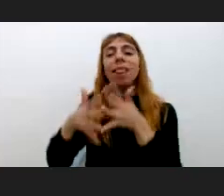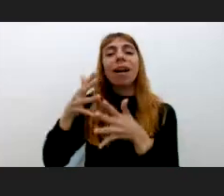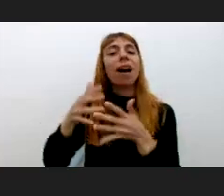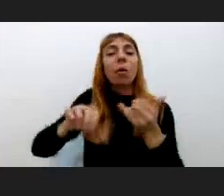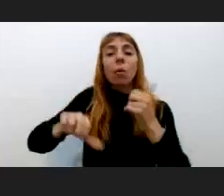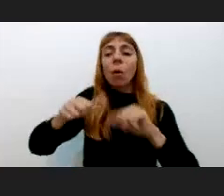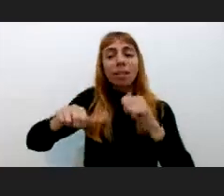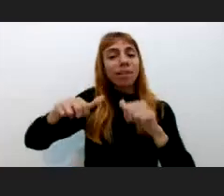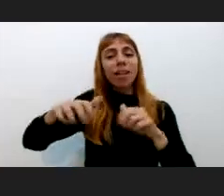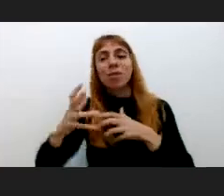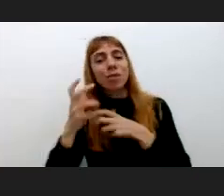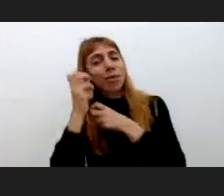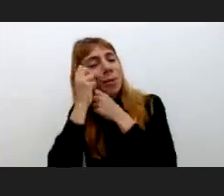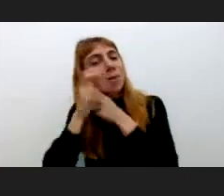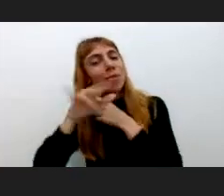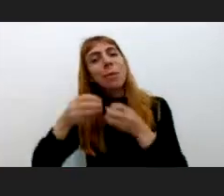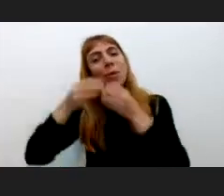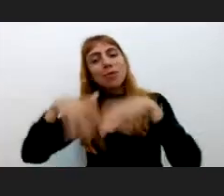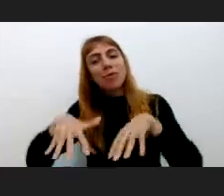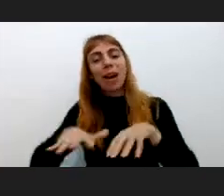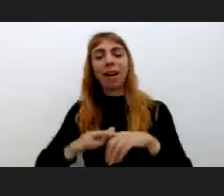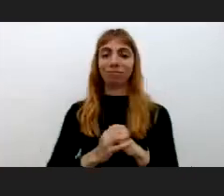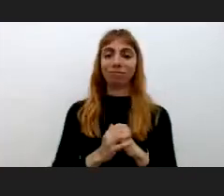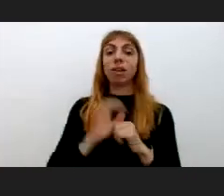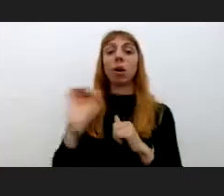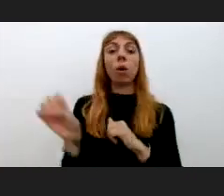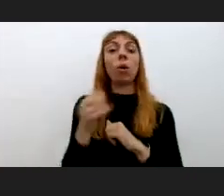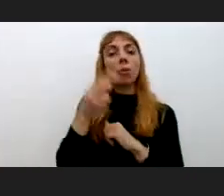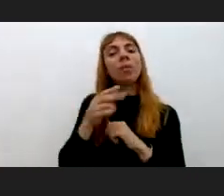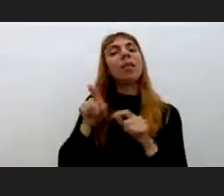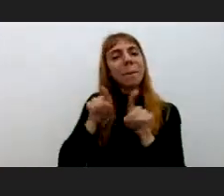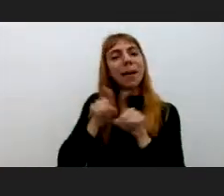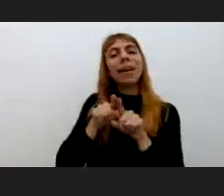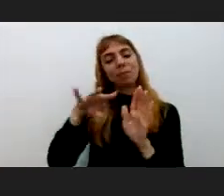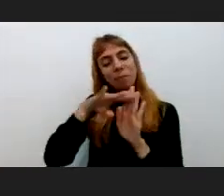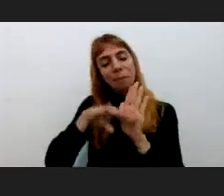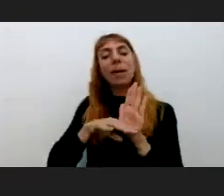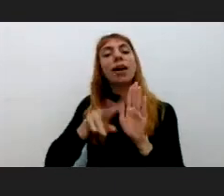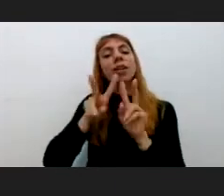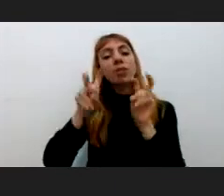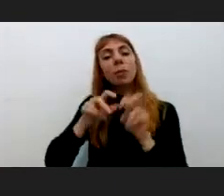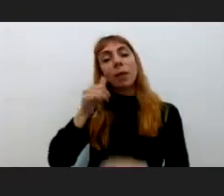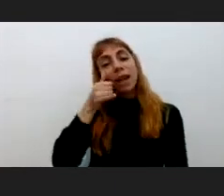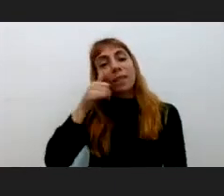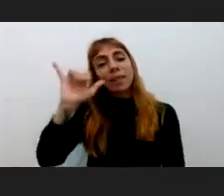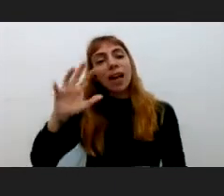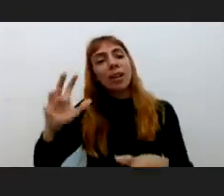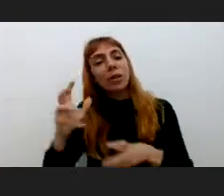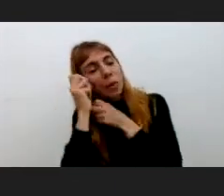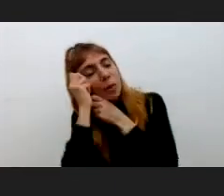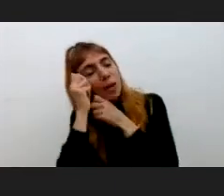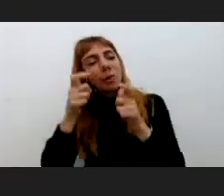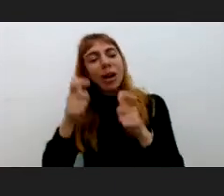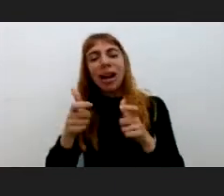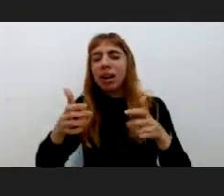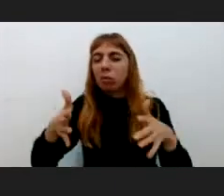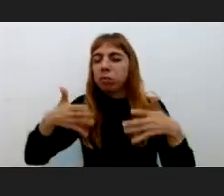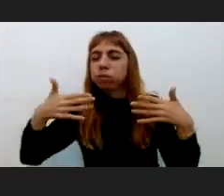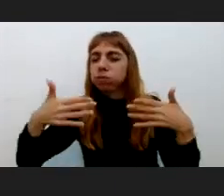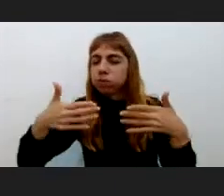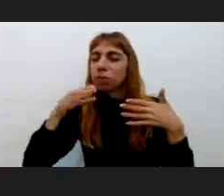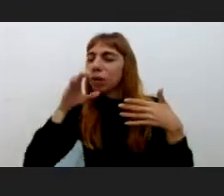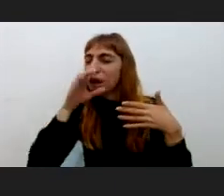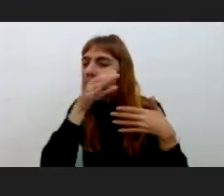em ambientes com barulho, em ambientes com excesso de calor, que